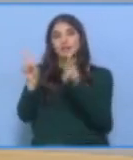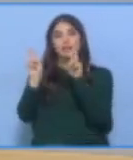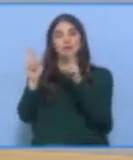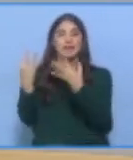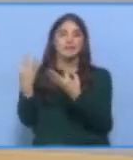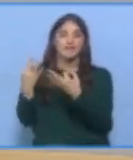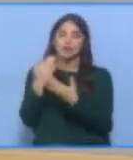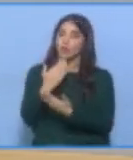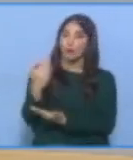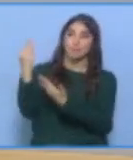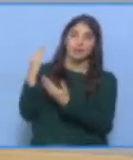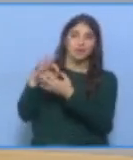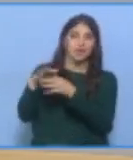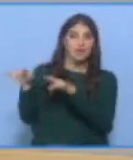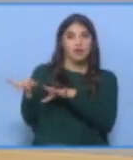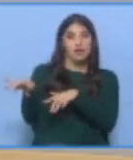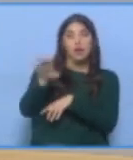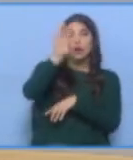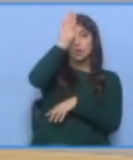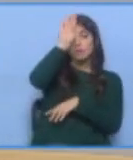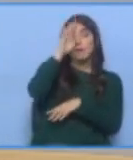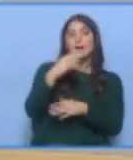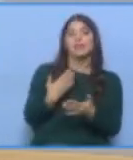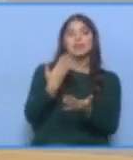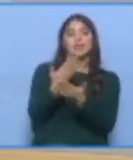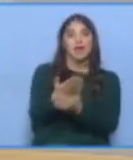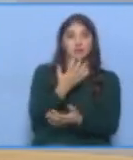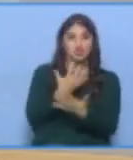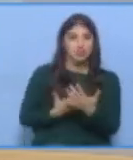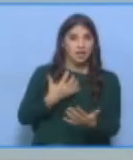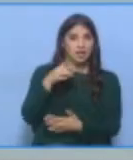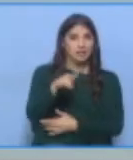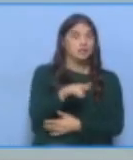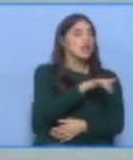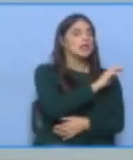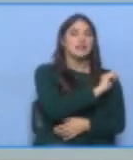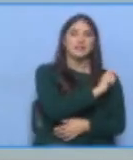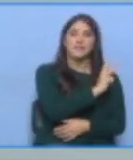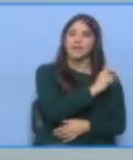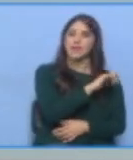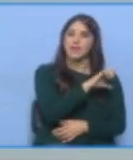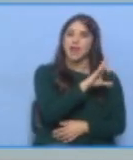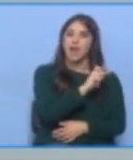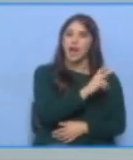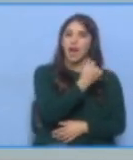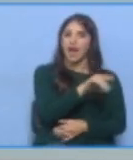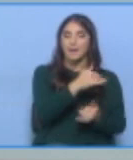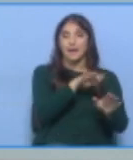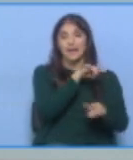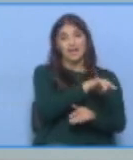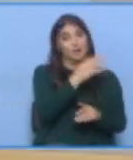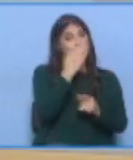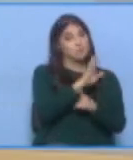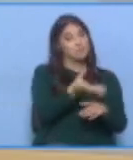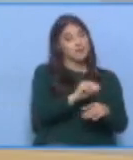declarado e o Papa deu um sinal muito forte sobre isso. Temos uma referência a Santo Isidoro de Sevilha, creio, para já, mas aqui há um exemplo bem mais próximo, não é? Exato, e